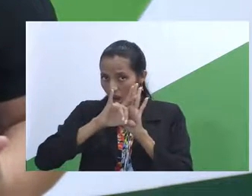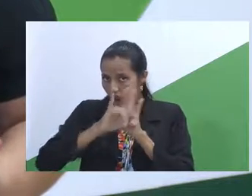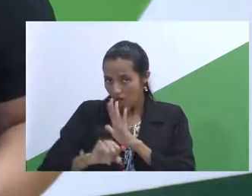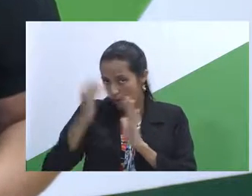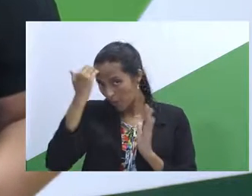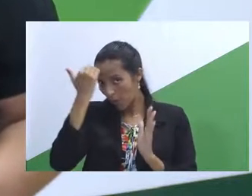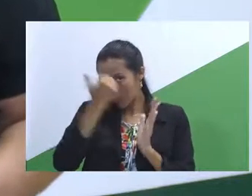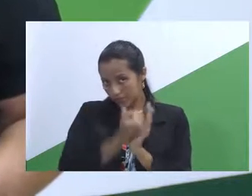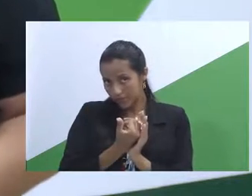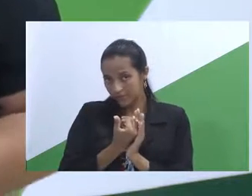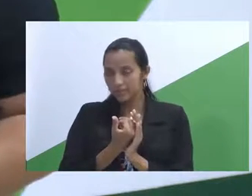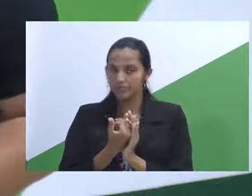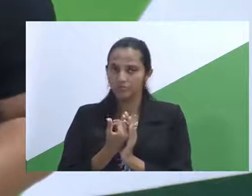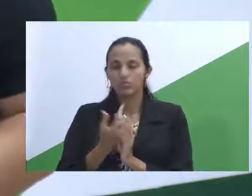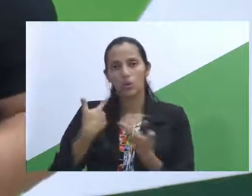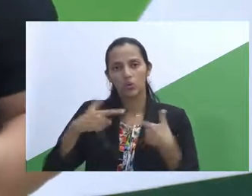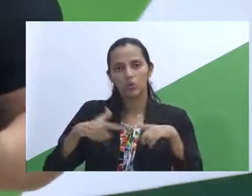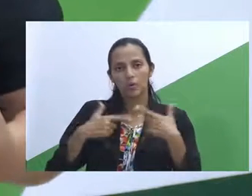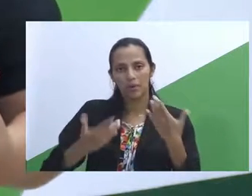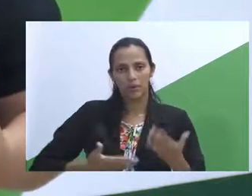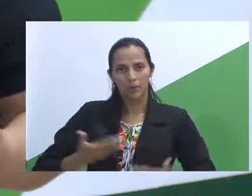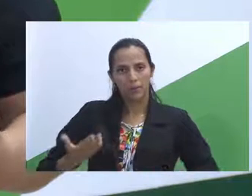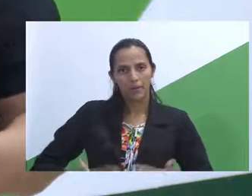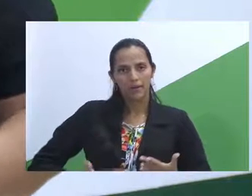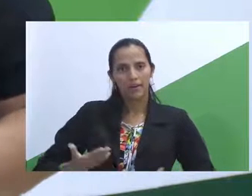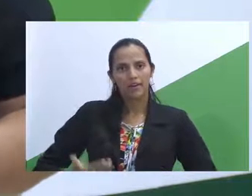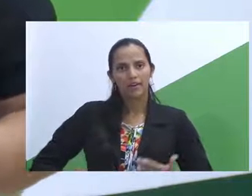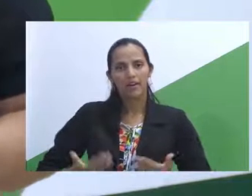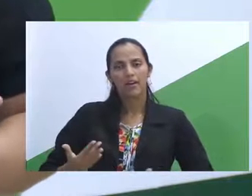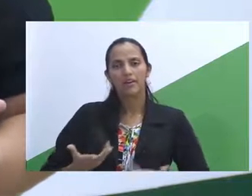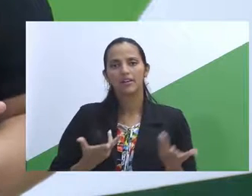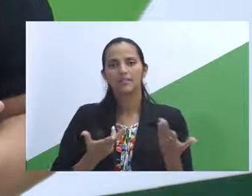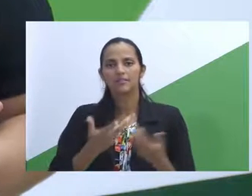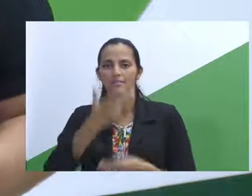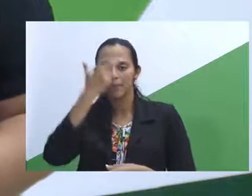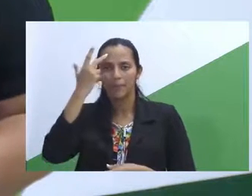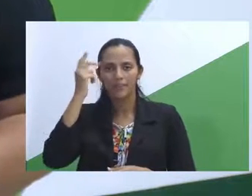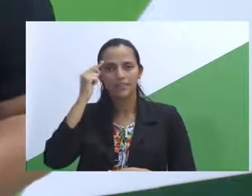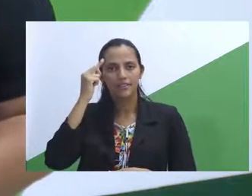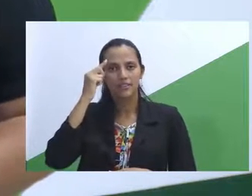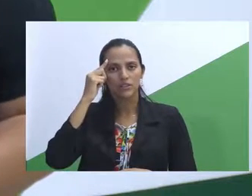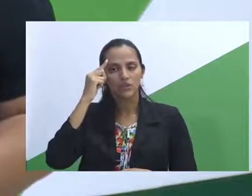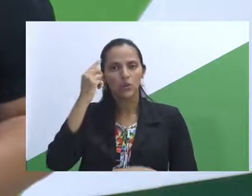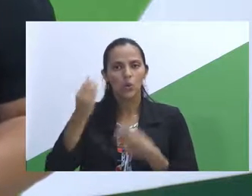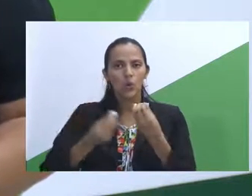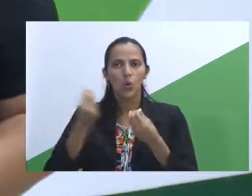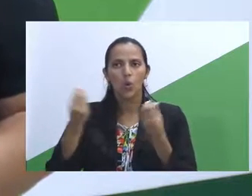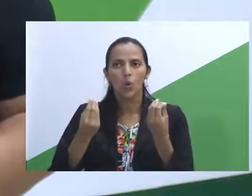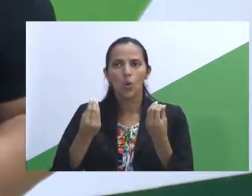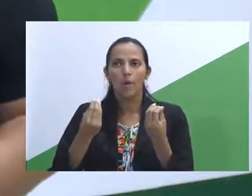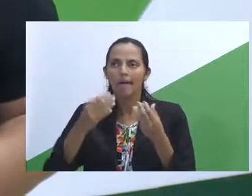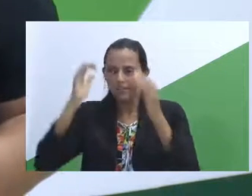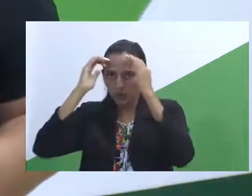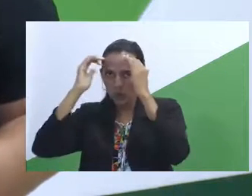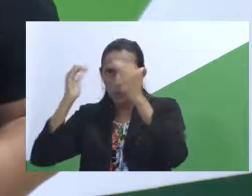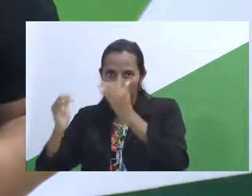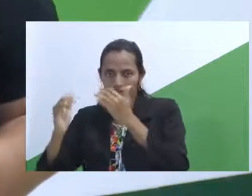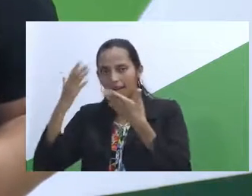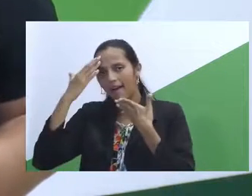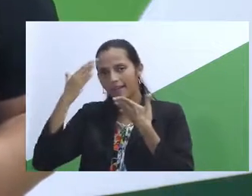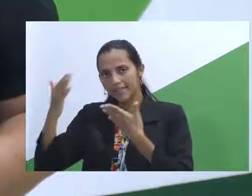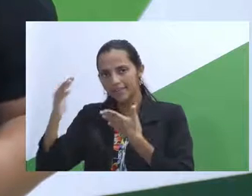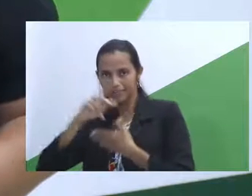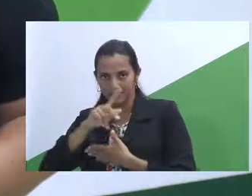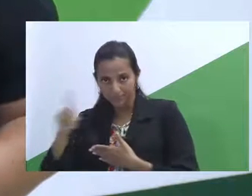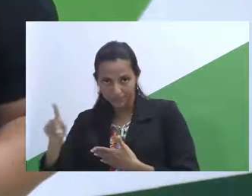viver bem, o trabalhador, então, teoricamente, né? Vai endeusar, de certa forma, então, esse presidente. Mas, lembrando sempre,